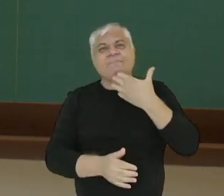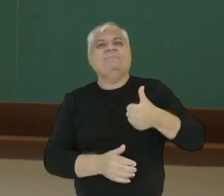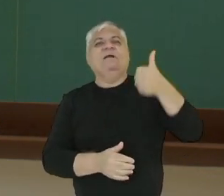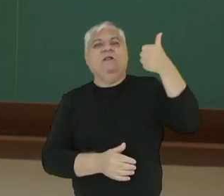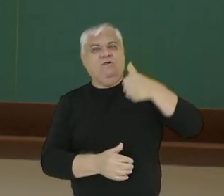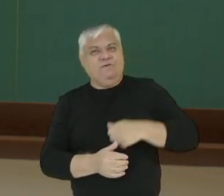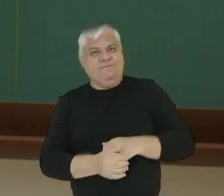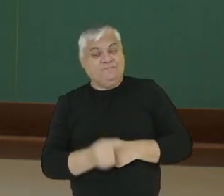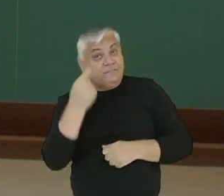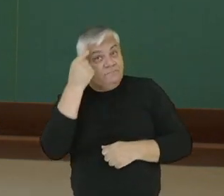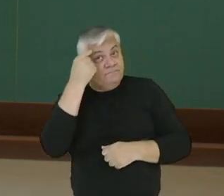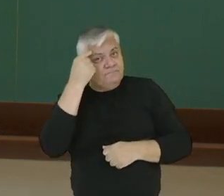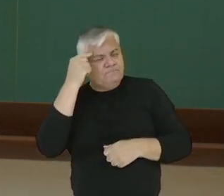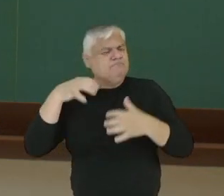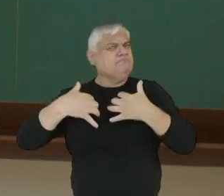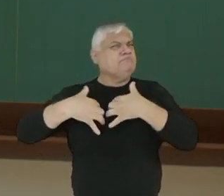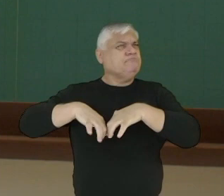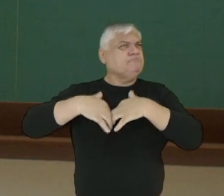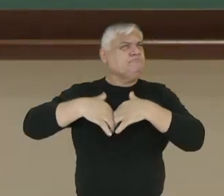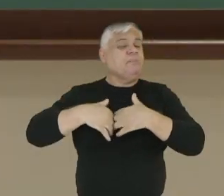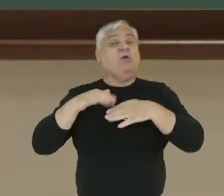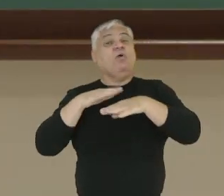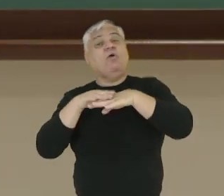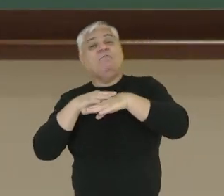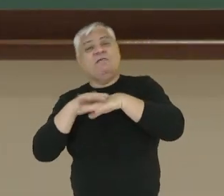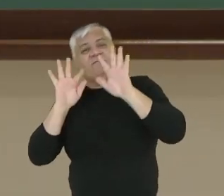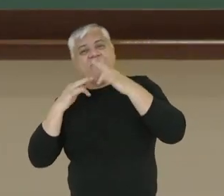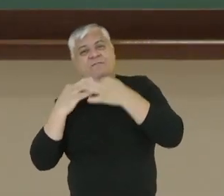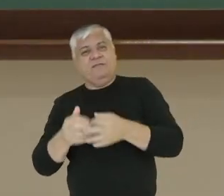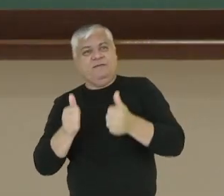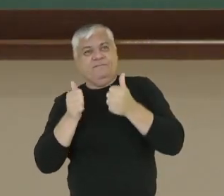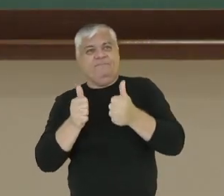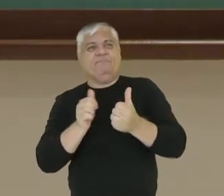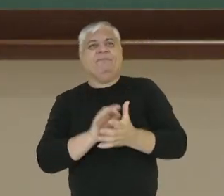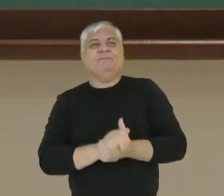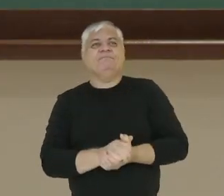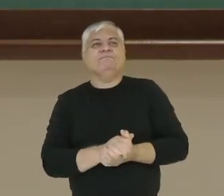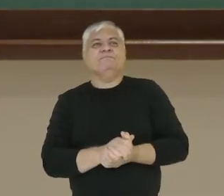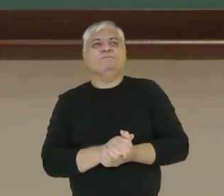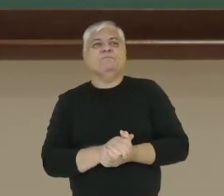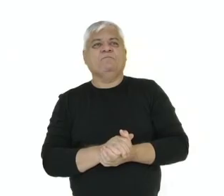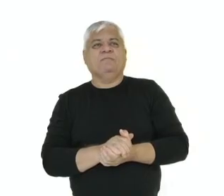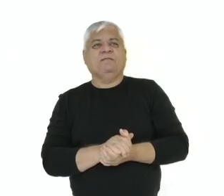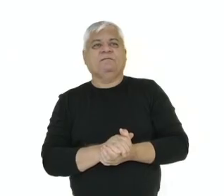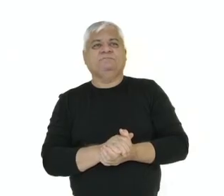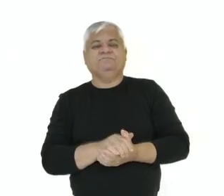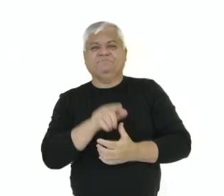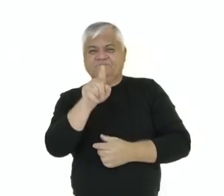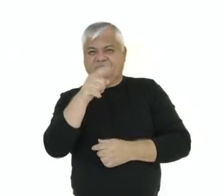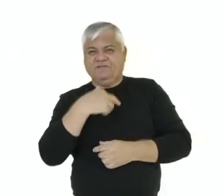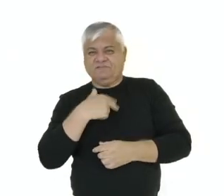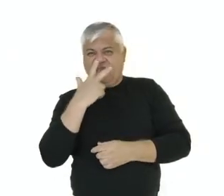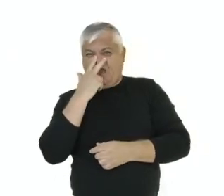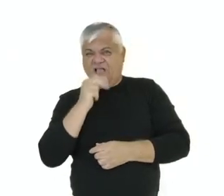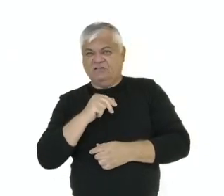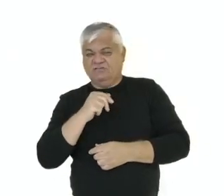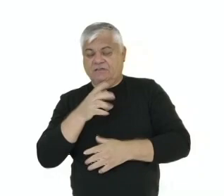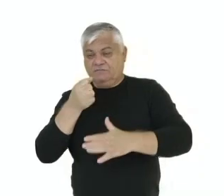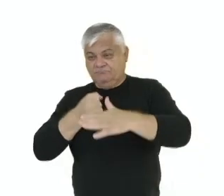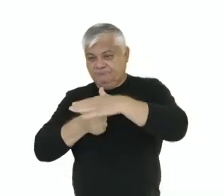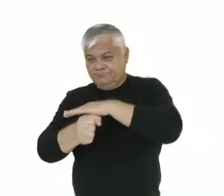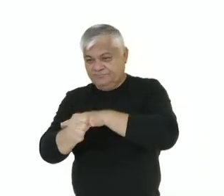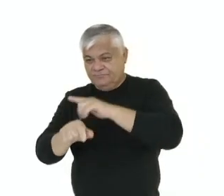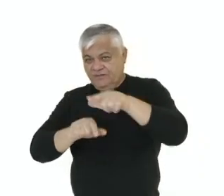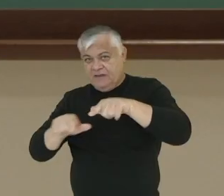pensar nisso, reflete, converse com a sua família sobre isso, tá? Você acredita que adentrar o mercado de trabalho seja